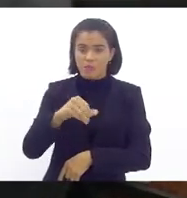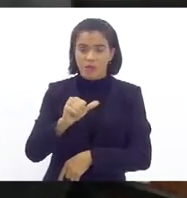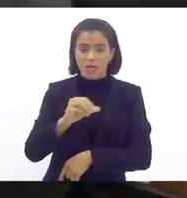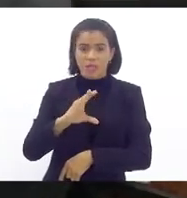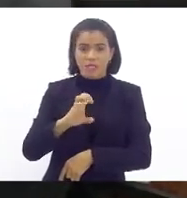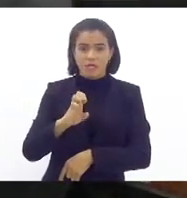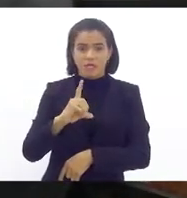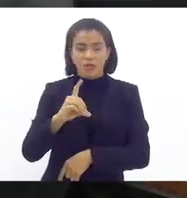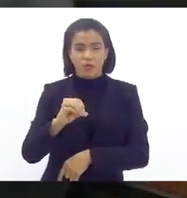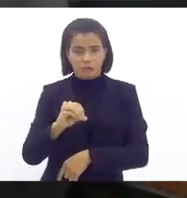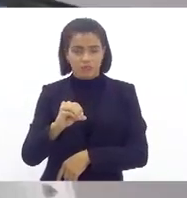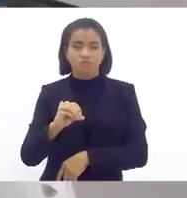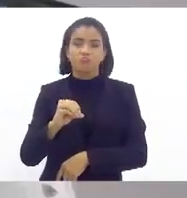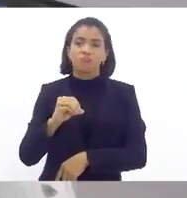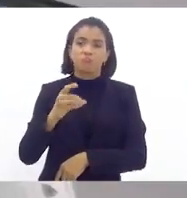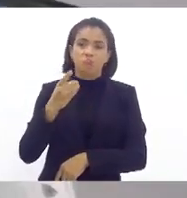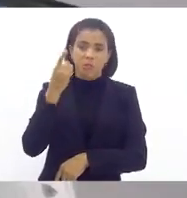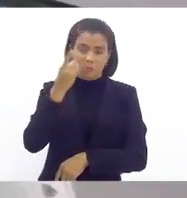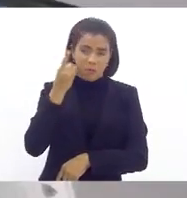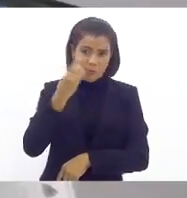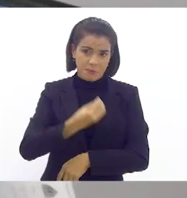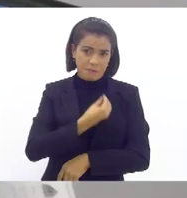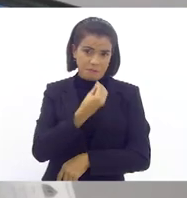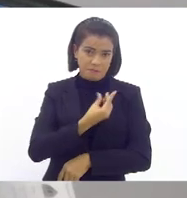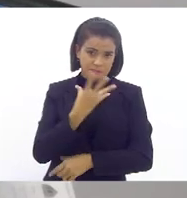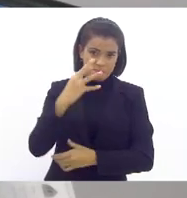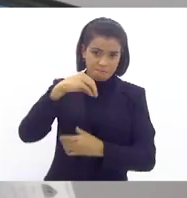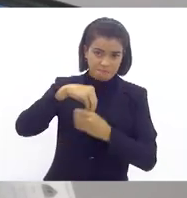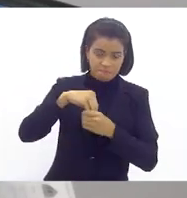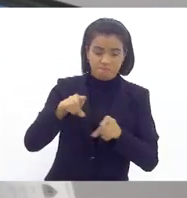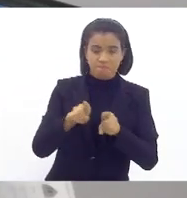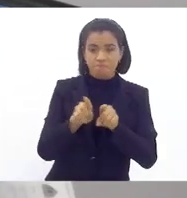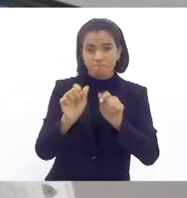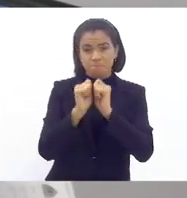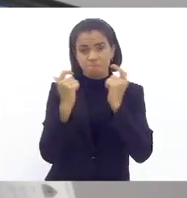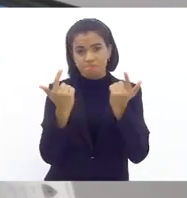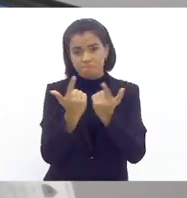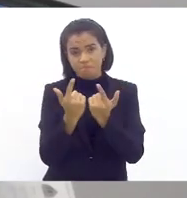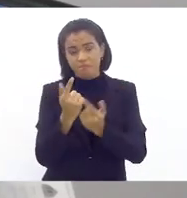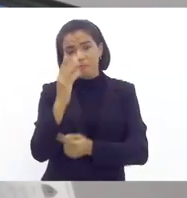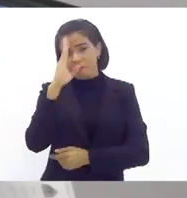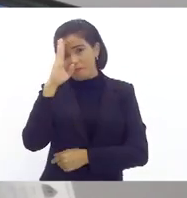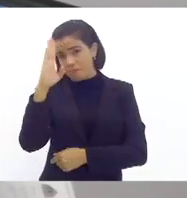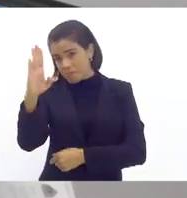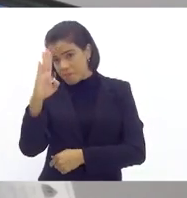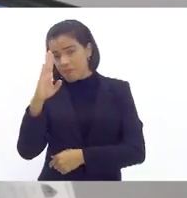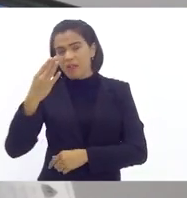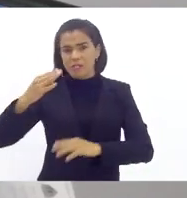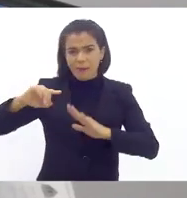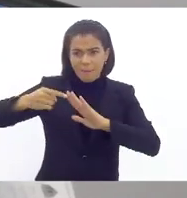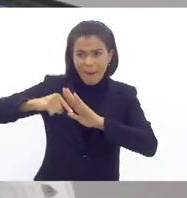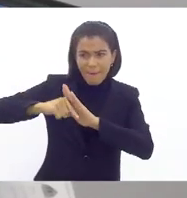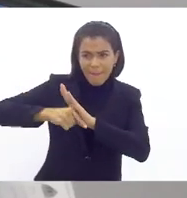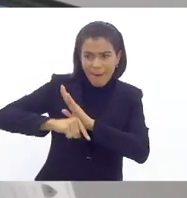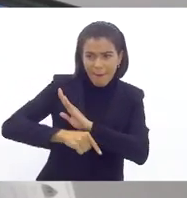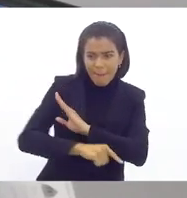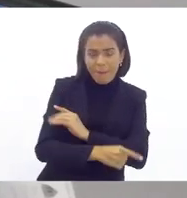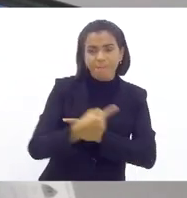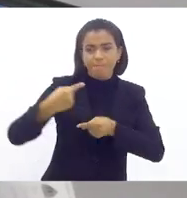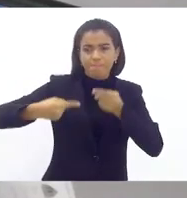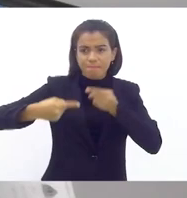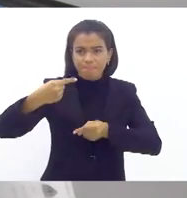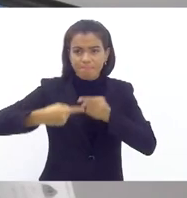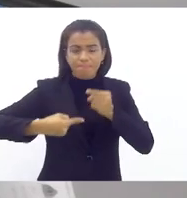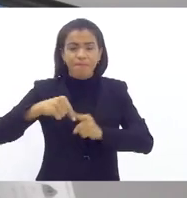deputados e deputadas que participam da comissão e da Alerja à participação de todos aqui. É fundamental que a gente aprofunde ainda mais a discussão